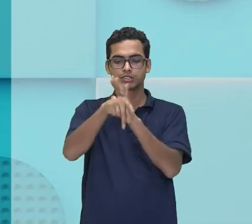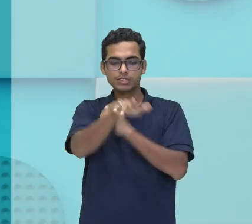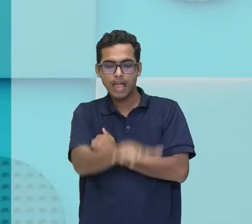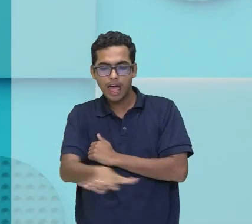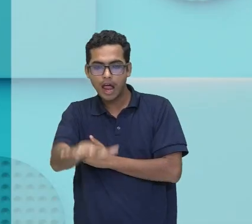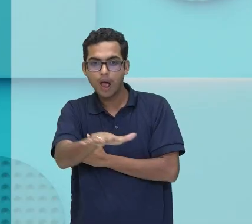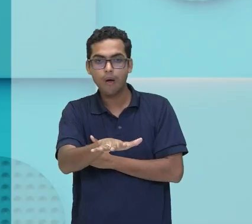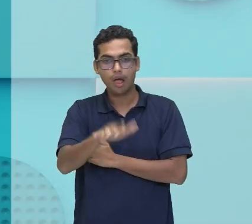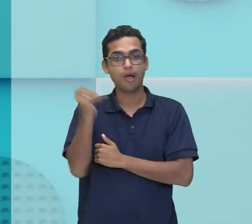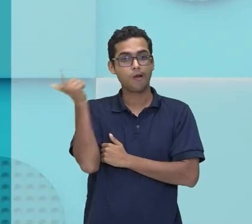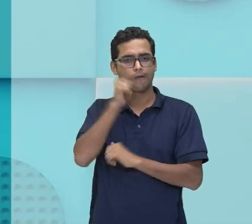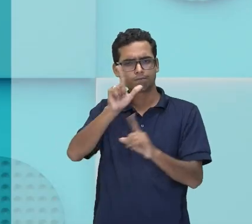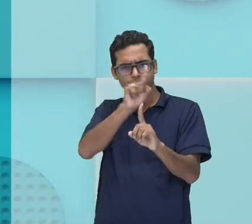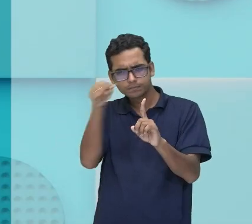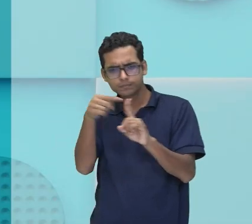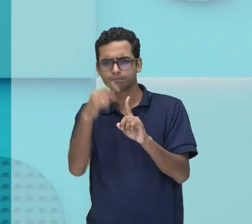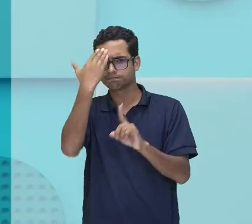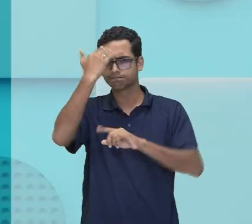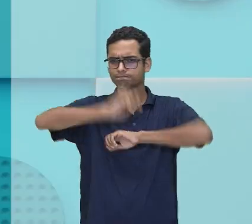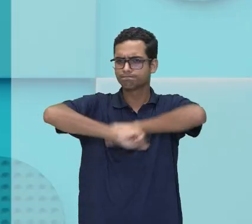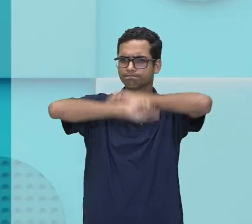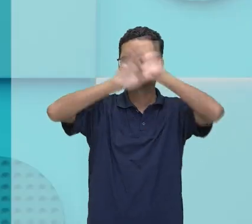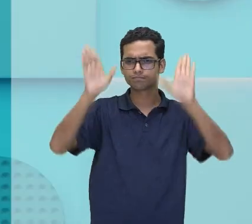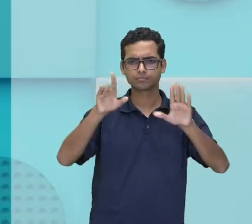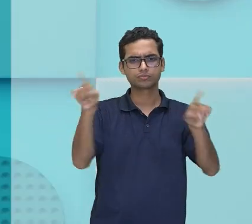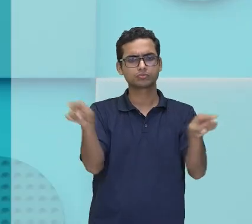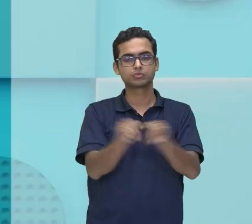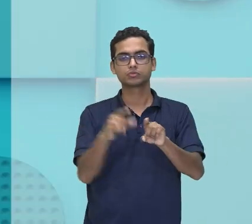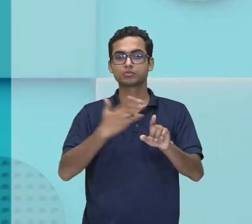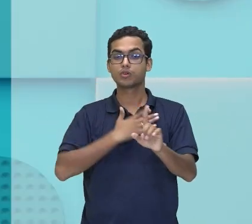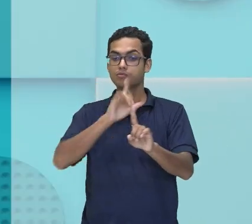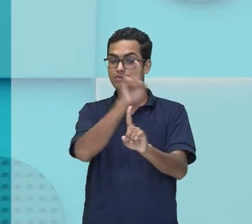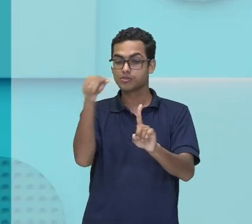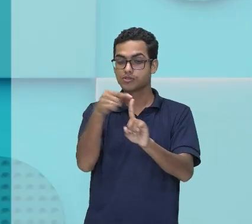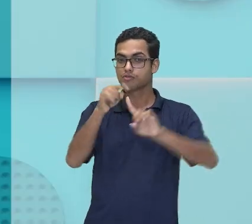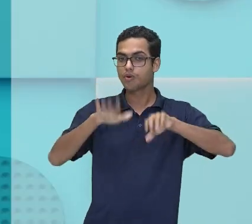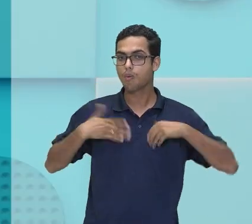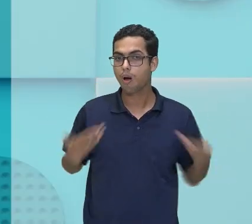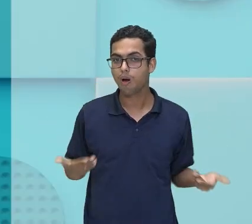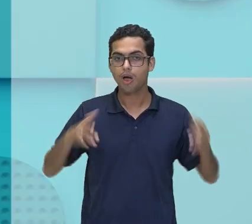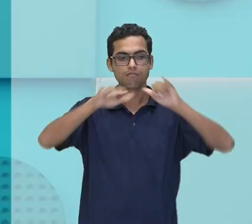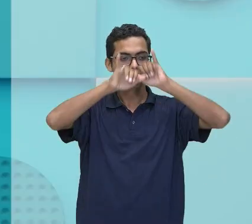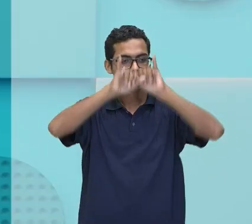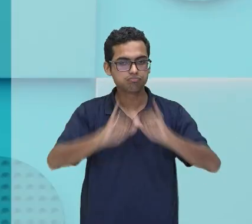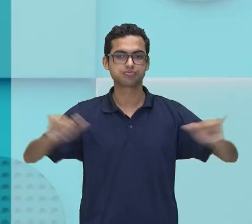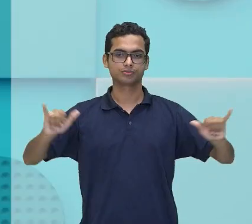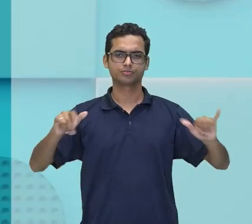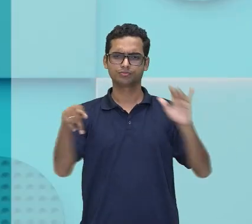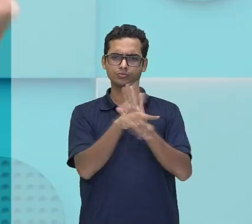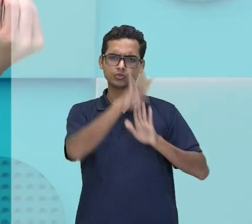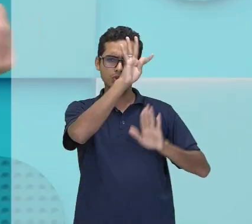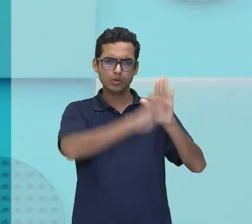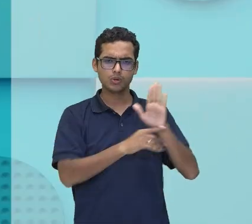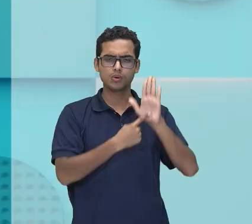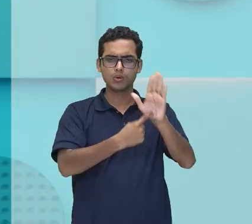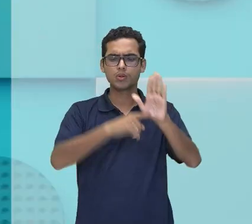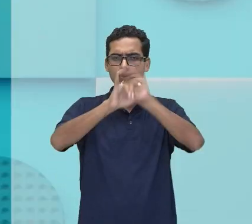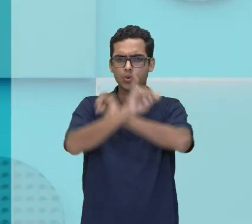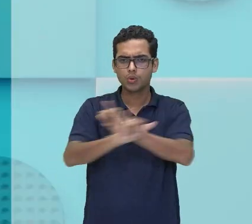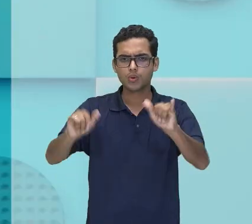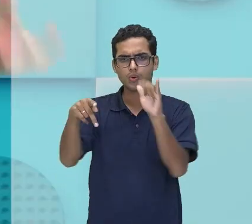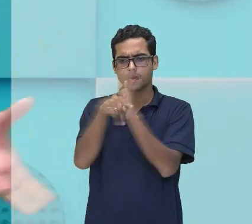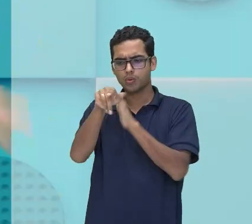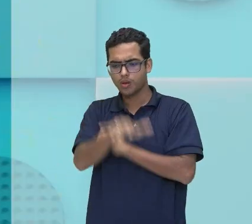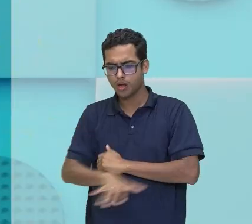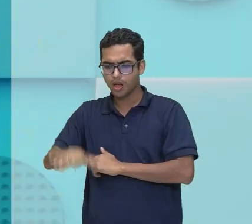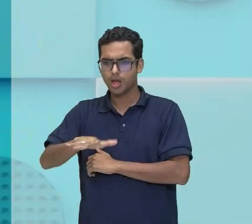clara, objetiva, porque o meu objetivo é o quê? Divulgar. Se eles pegaram o mesmo texto que eles divulgam na comunidade